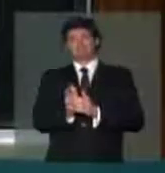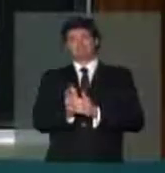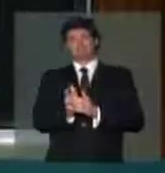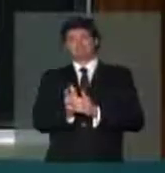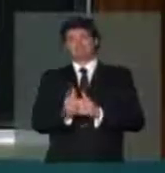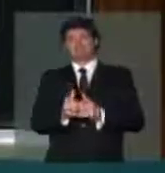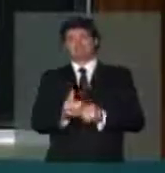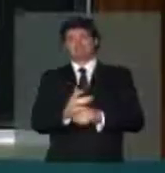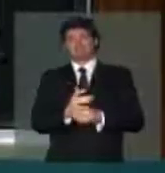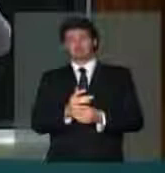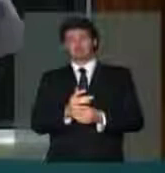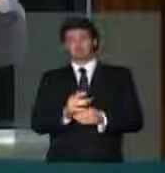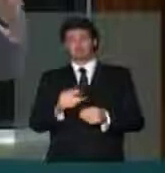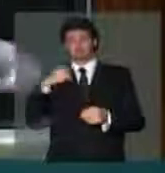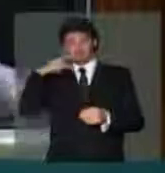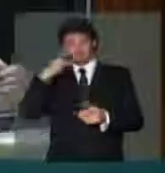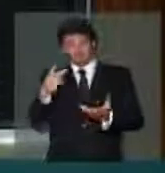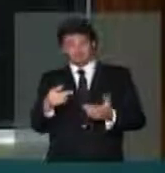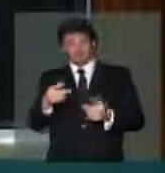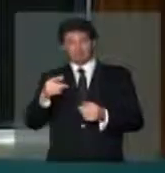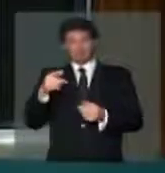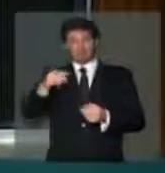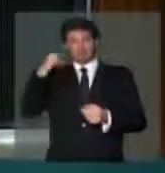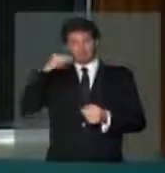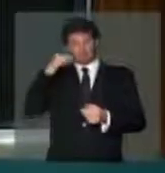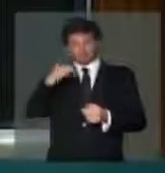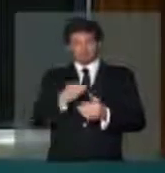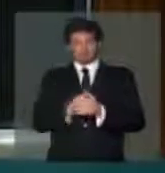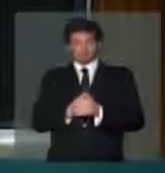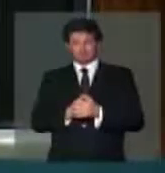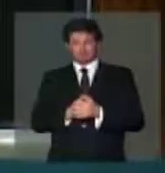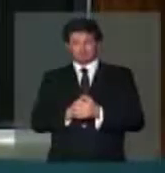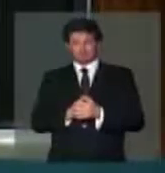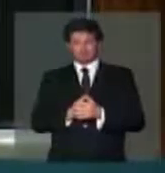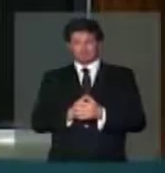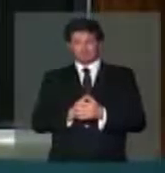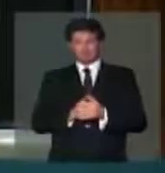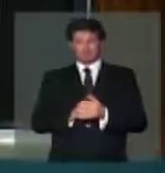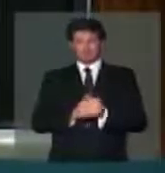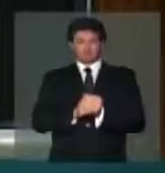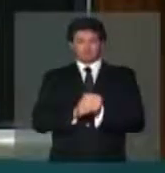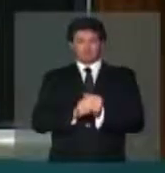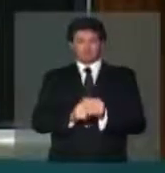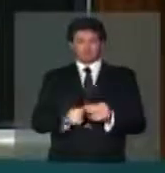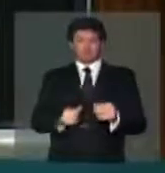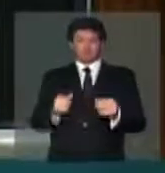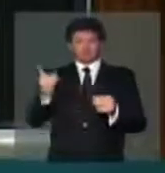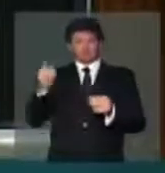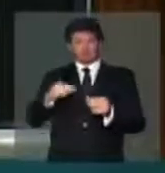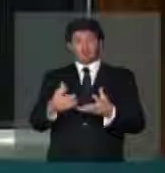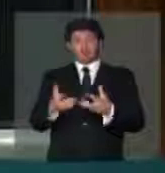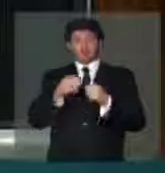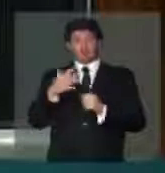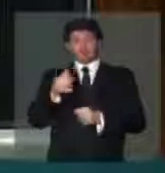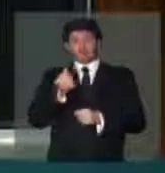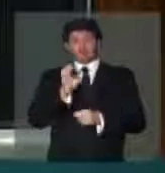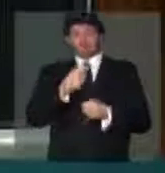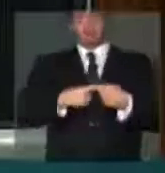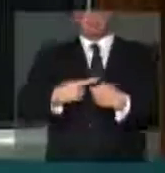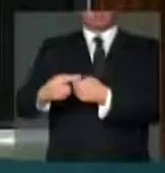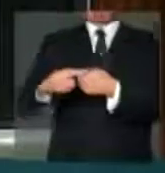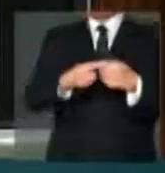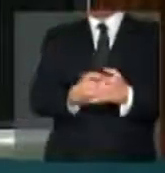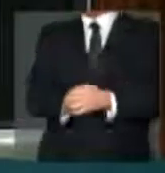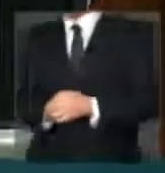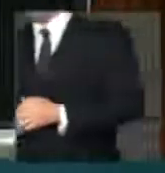Ceará, Paraíba, Rio Grande do Norte. Além de uma adutora que vai atender mais de 60 municípios que